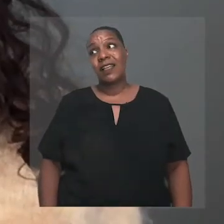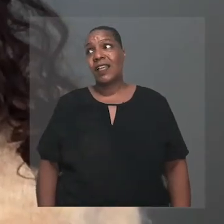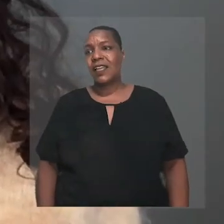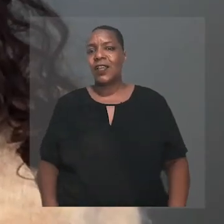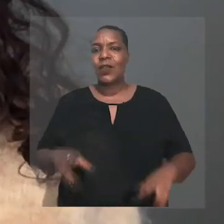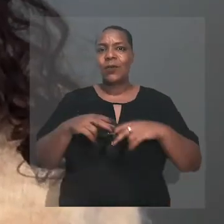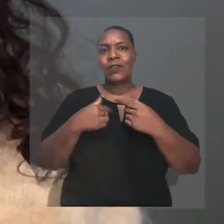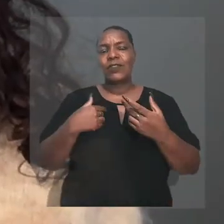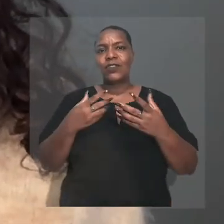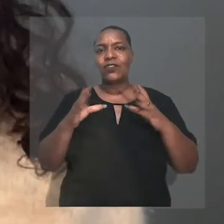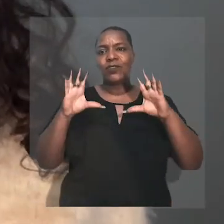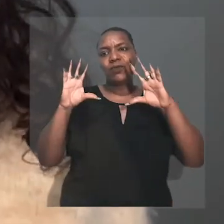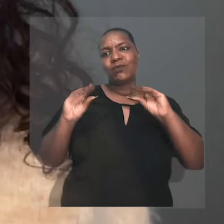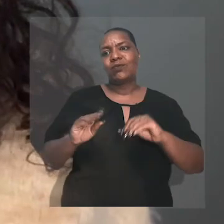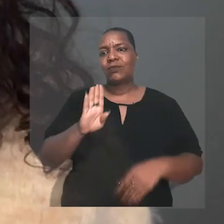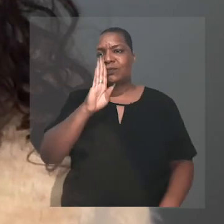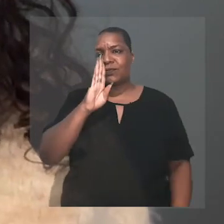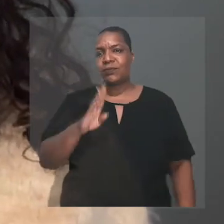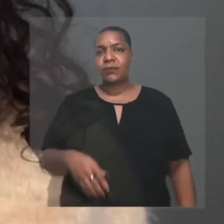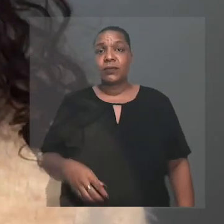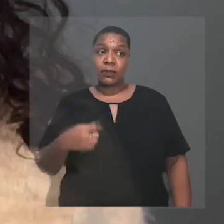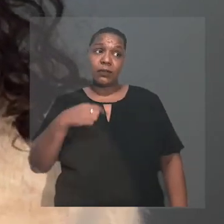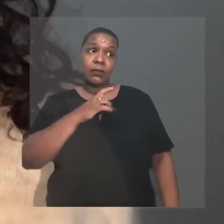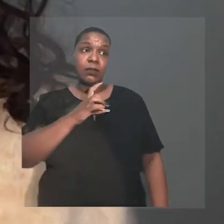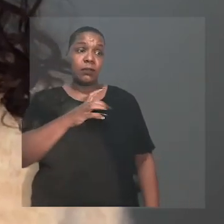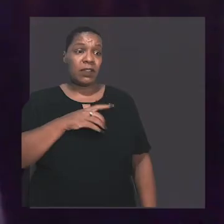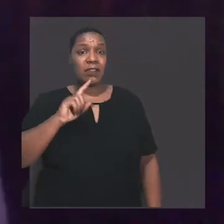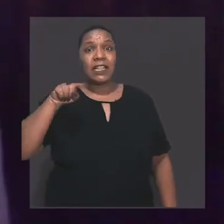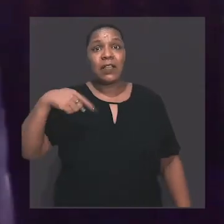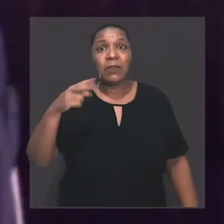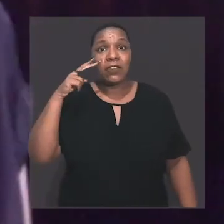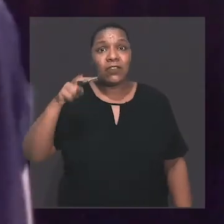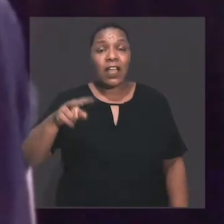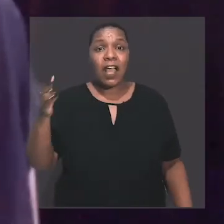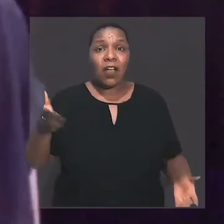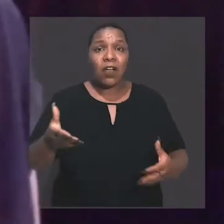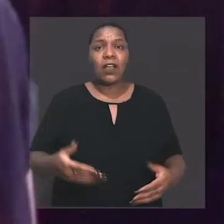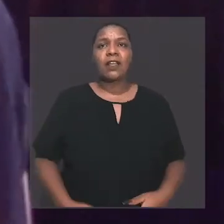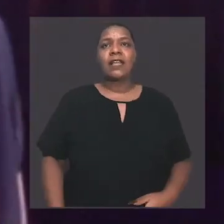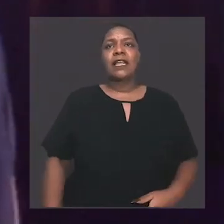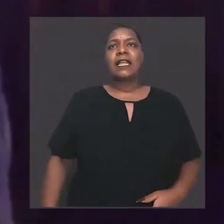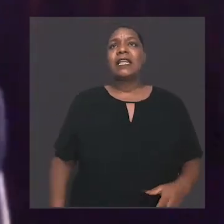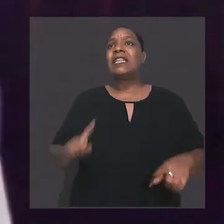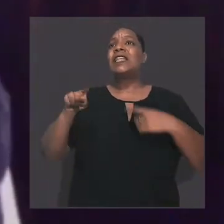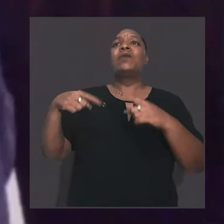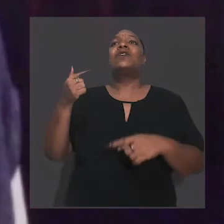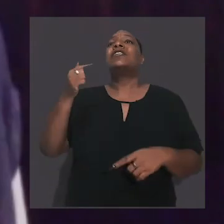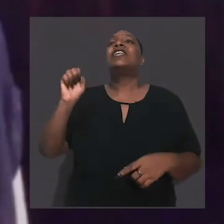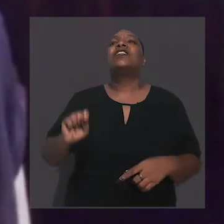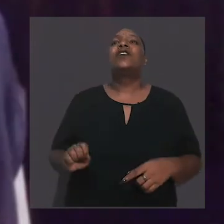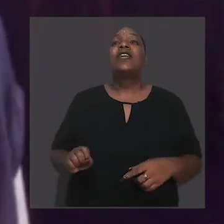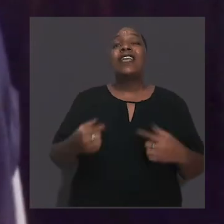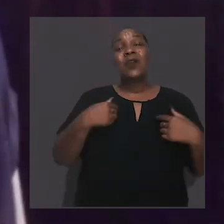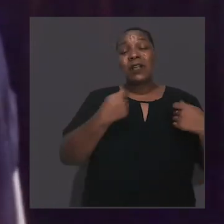Acho que é por isso que eu tive que te mutar. E desligar a sua câmera. Eu tenho medo disso. Que vem depois de agora. Precisava de mais tempo. Que vem depois